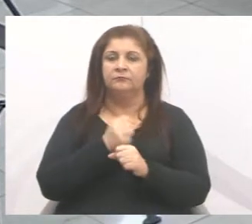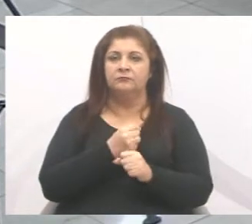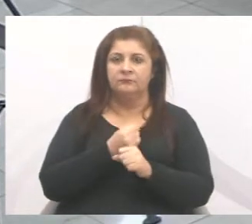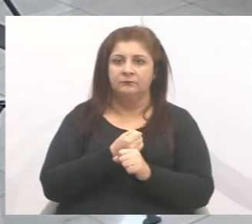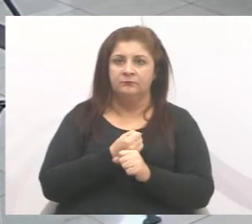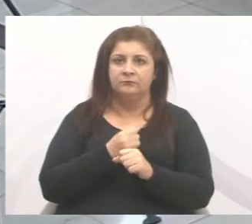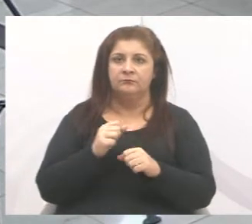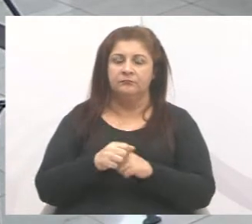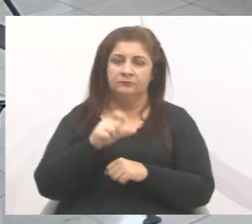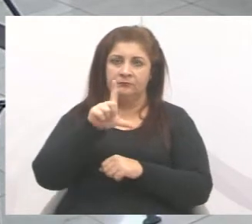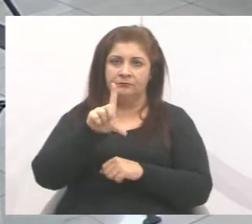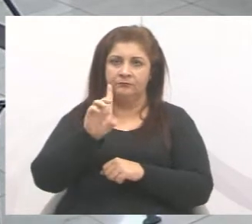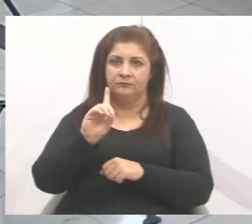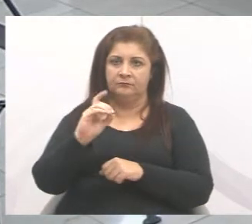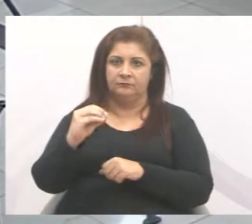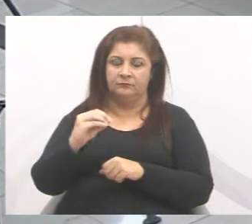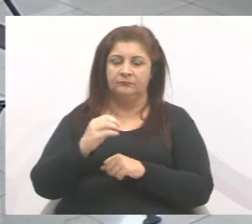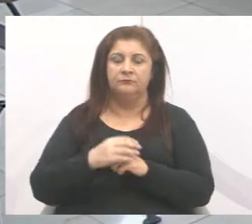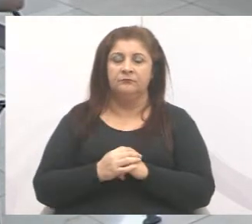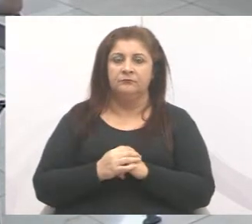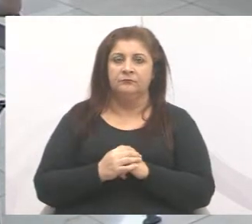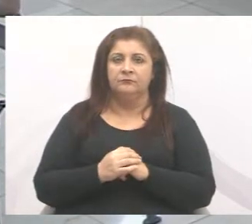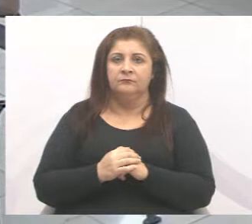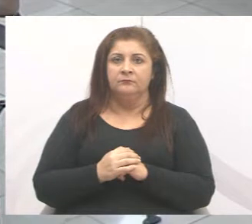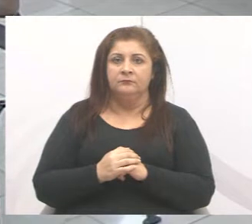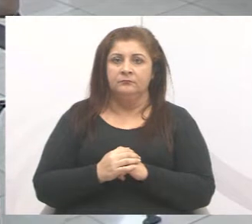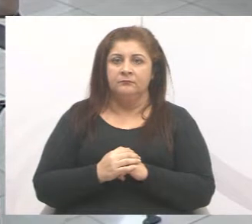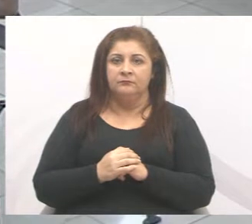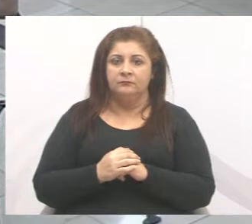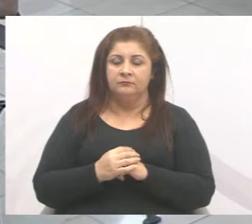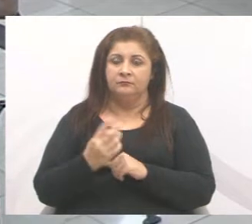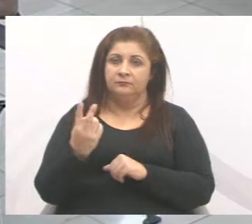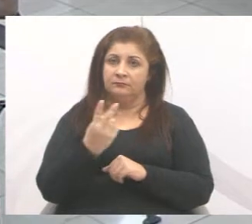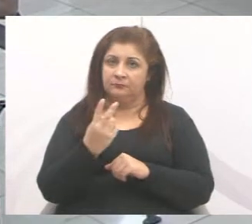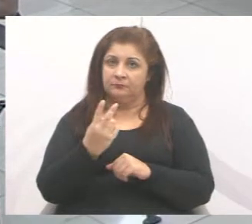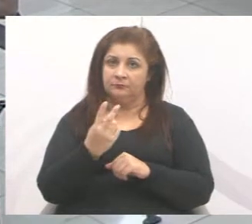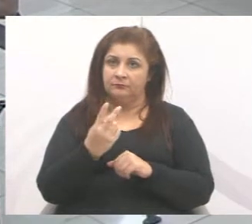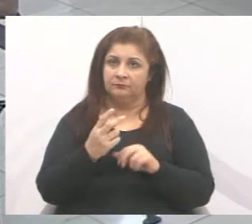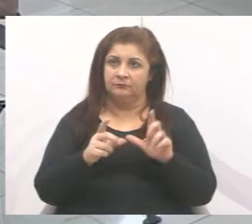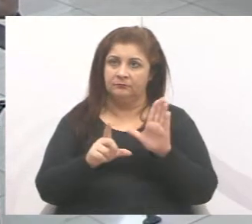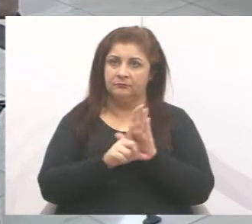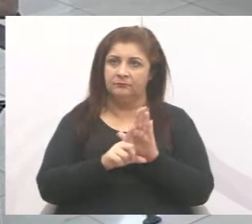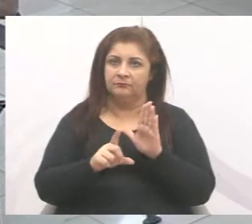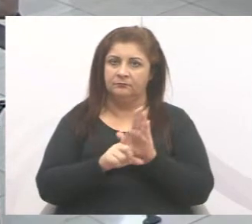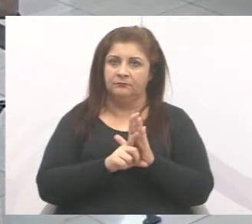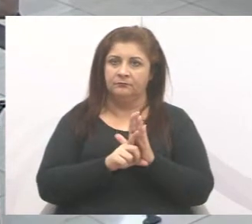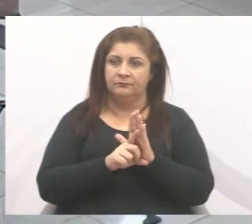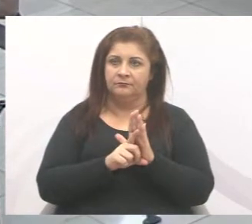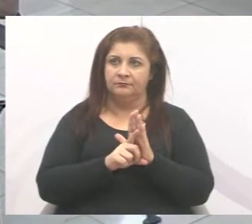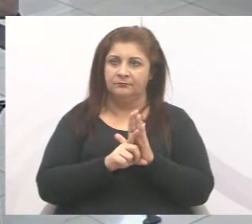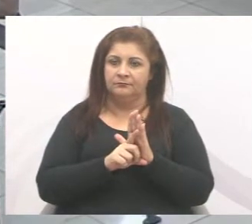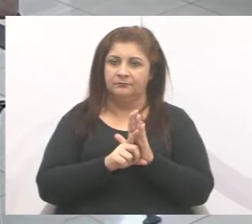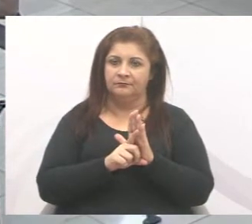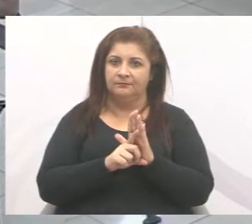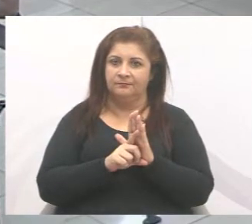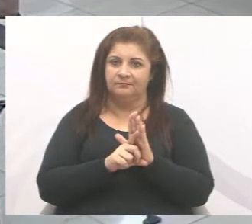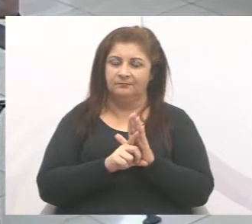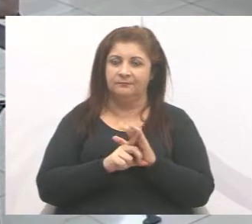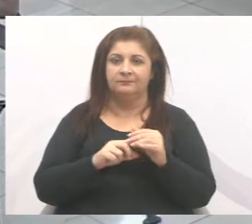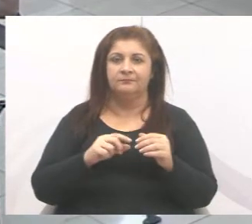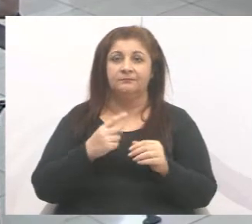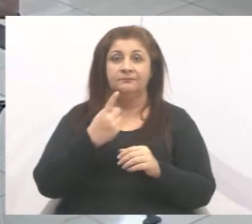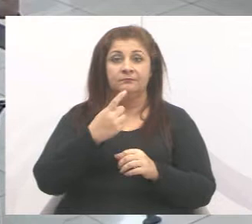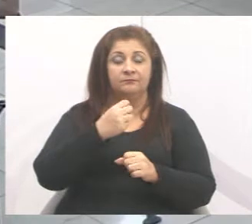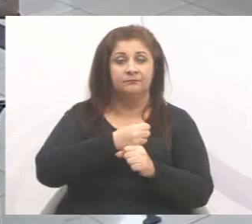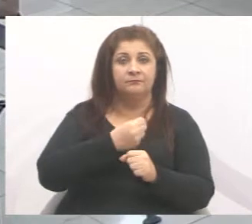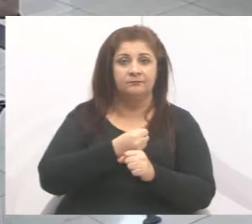a LDO, que é a Lei de Diretrizes Orçamentárias. Essas duas a LDO ela tem vigência de 1